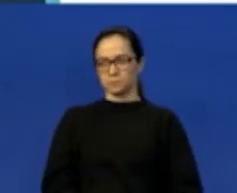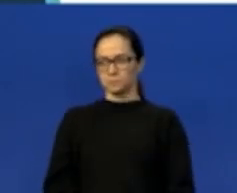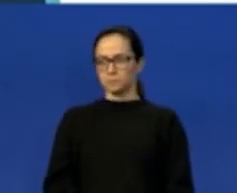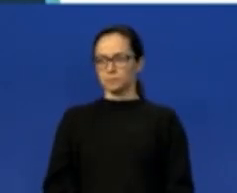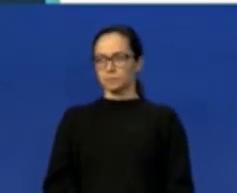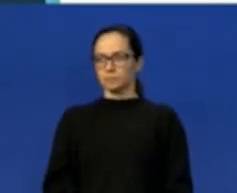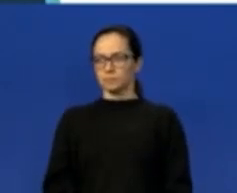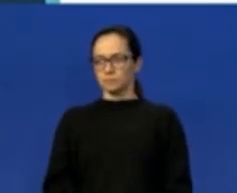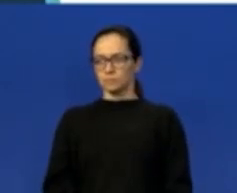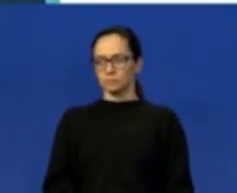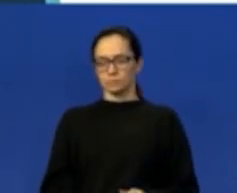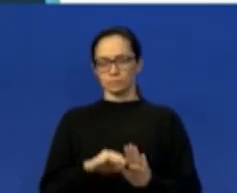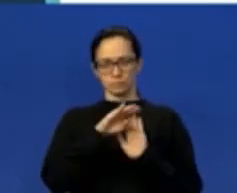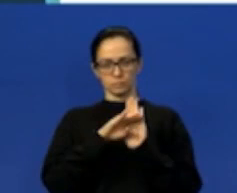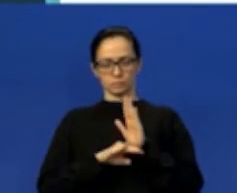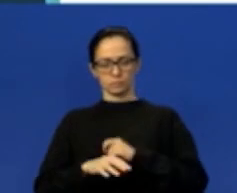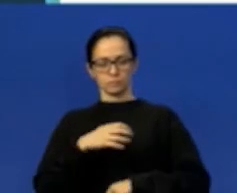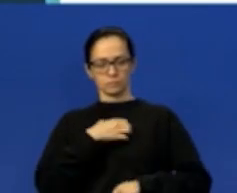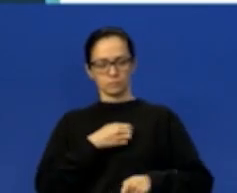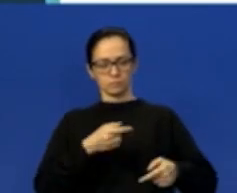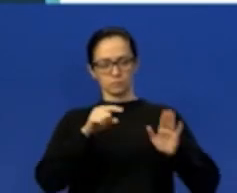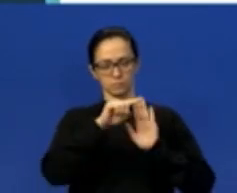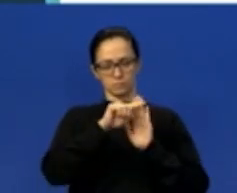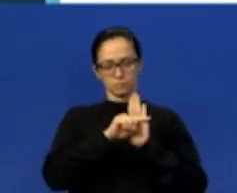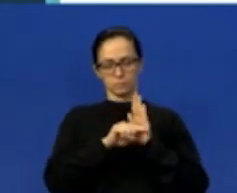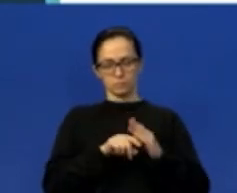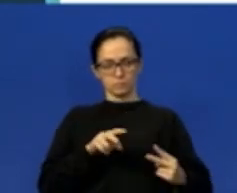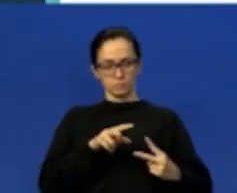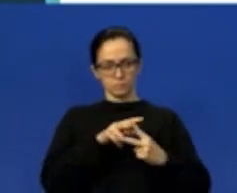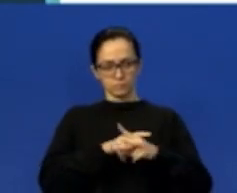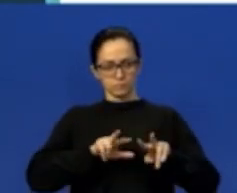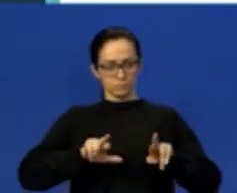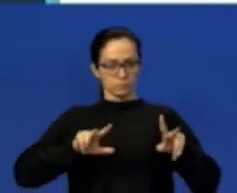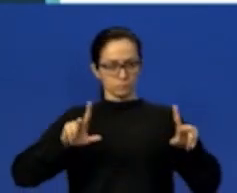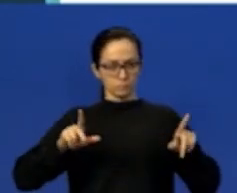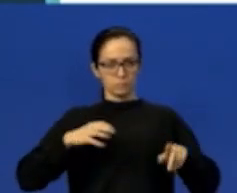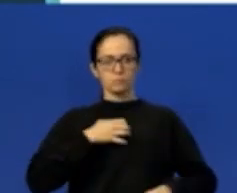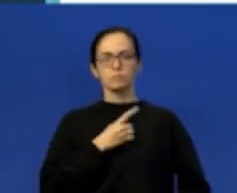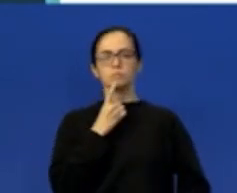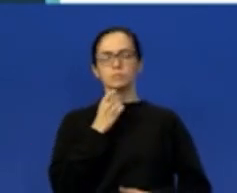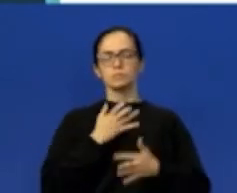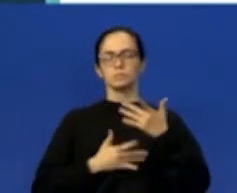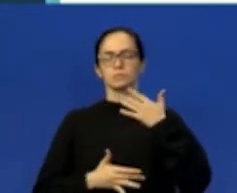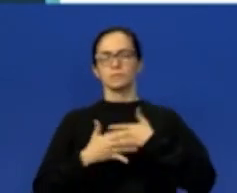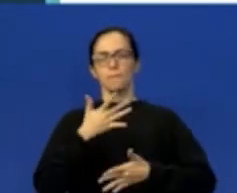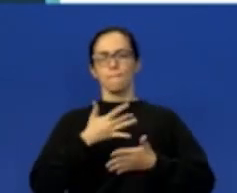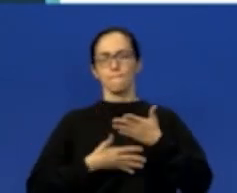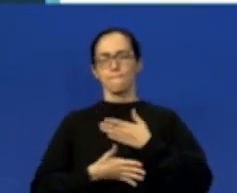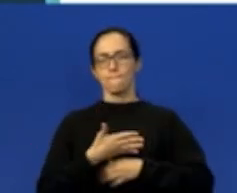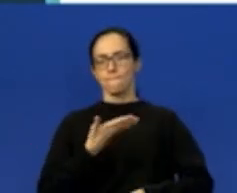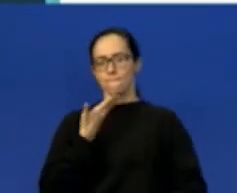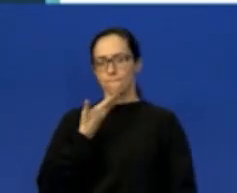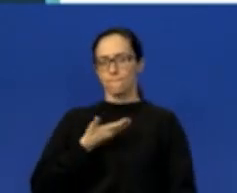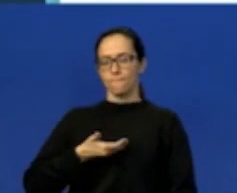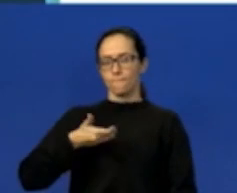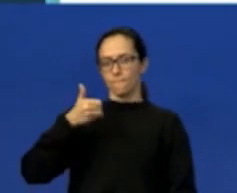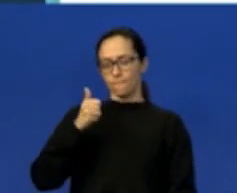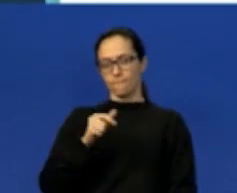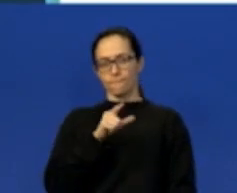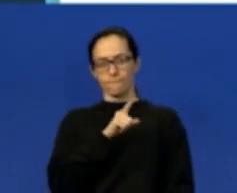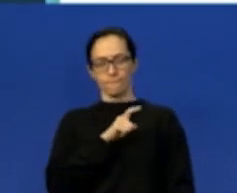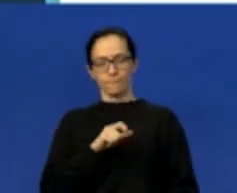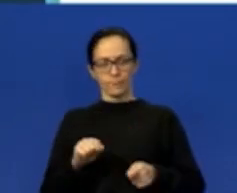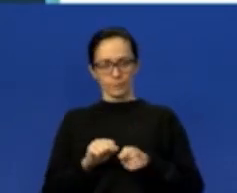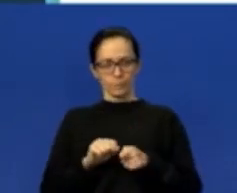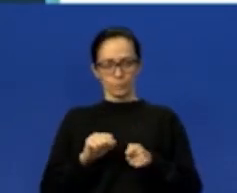Os processos de luta são muito dinâmicos, então eles aumentam bastante a circulação sanguínea, provocando, né, uma maior